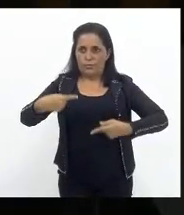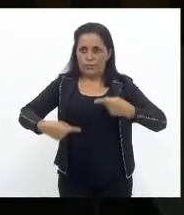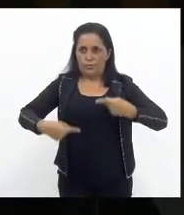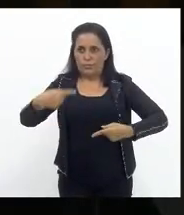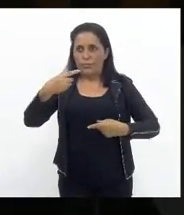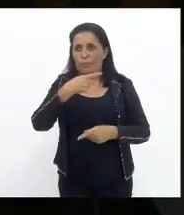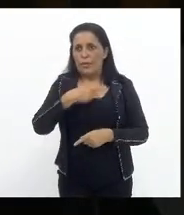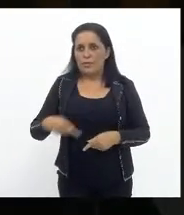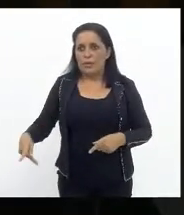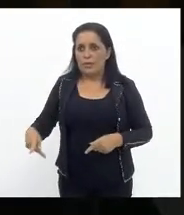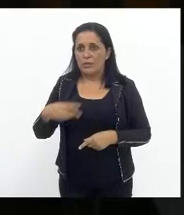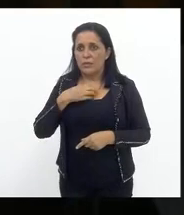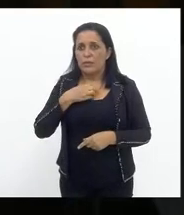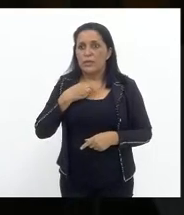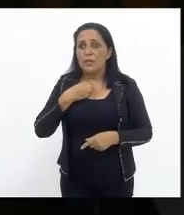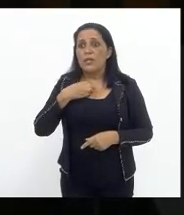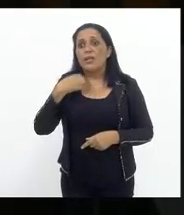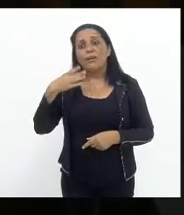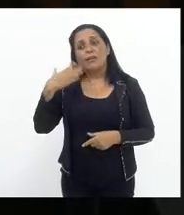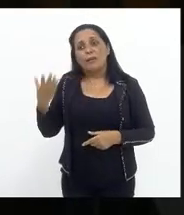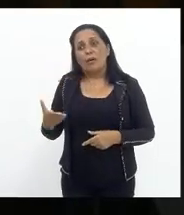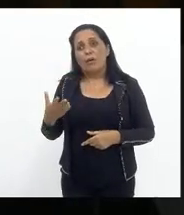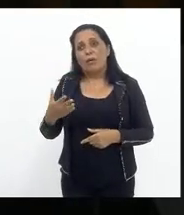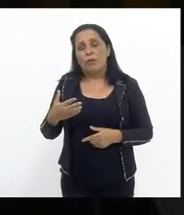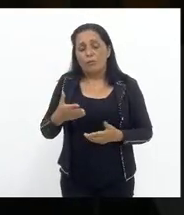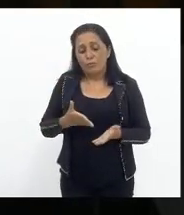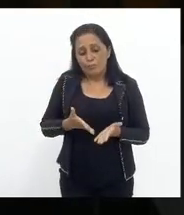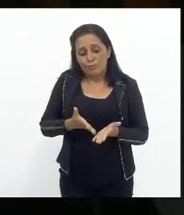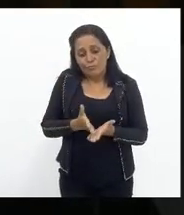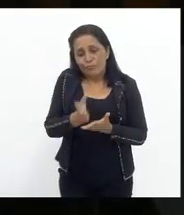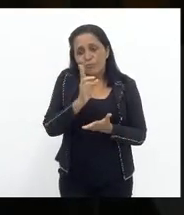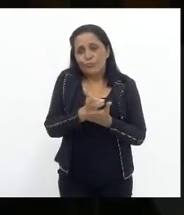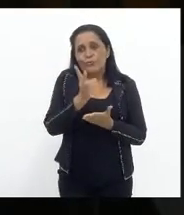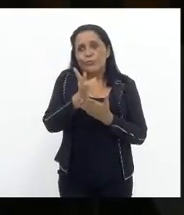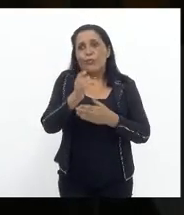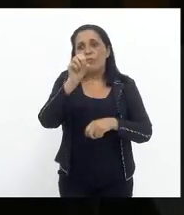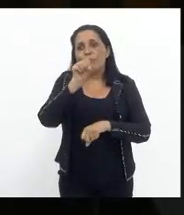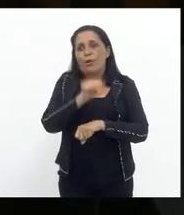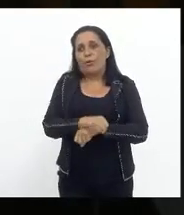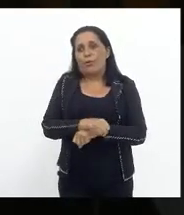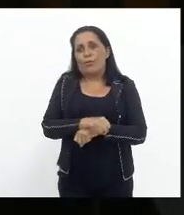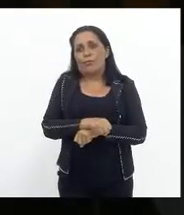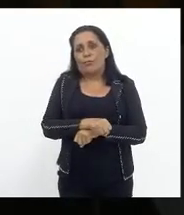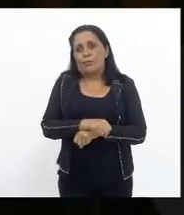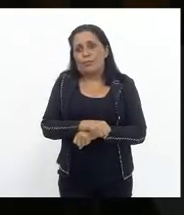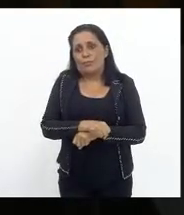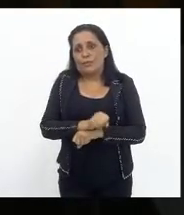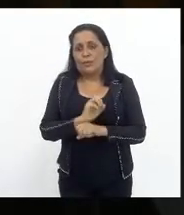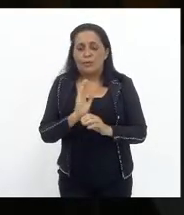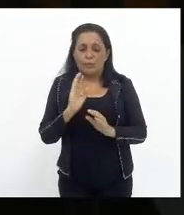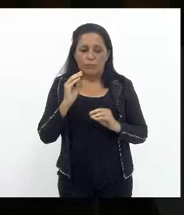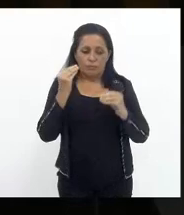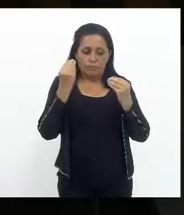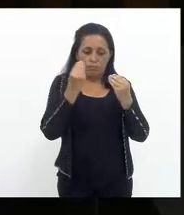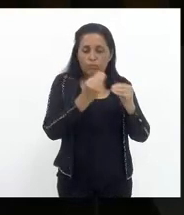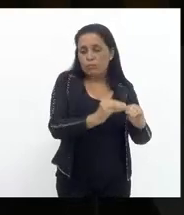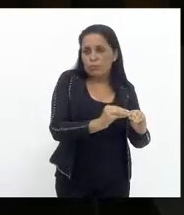maneira, ele não levou adiante esse brilhante projeto da implantação da Escola Cívico-Militar em